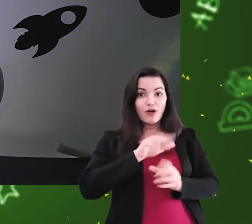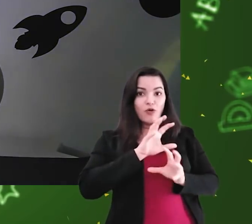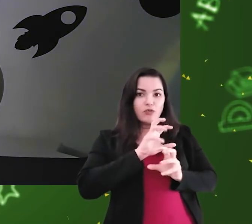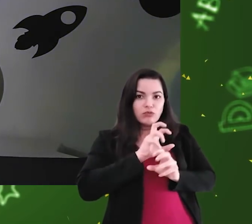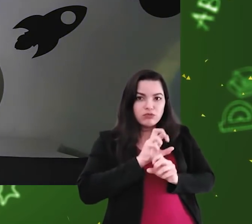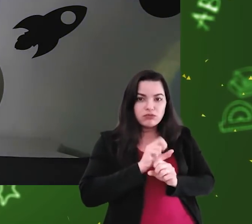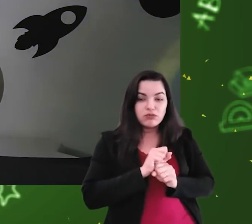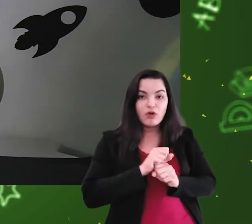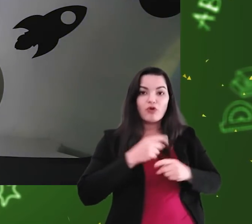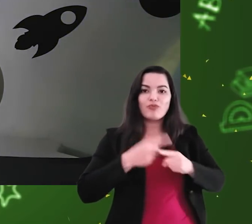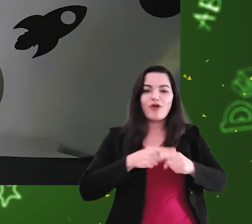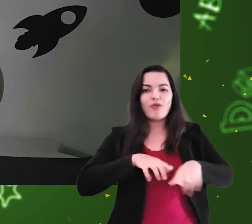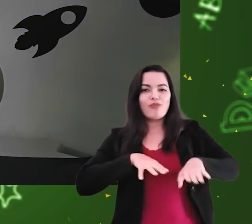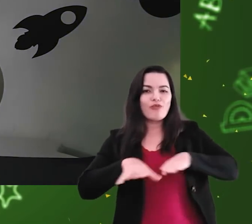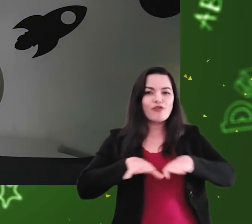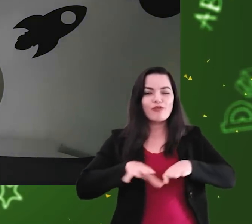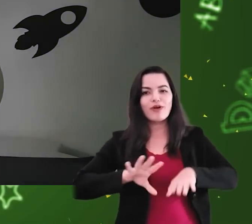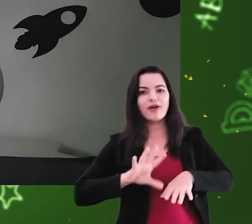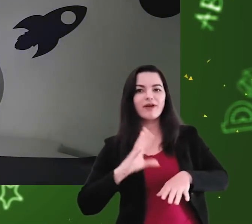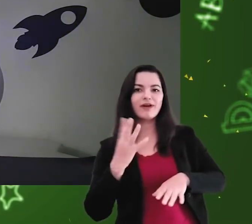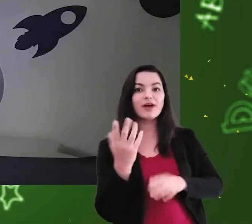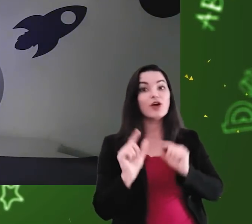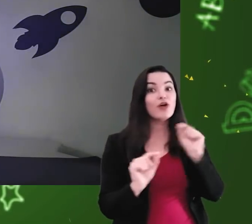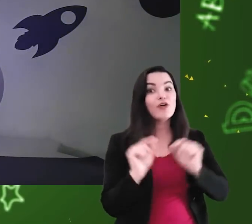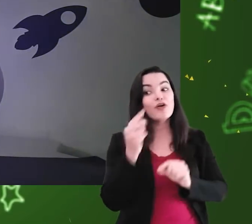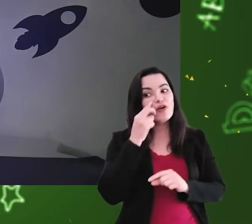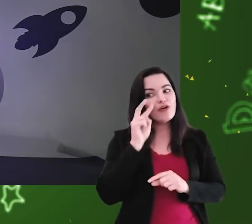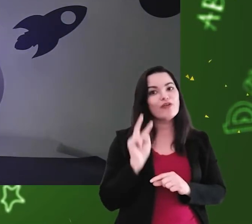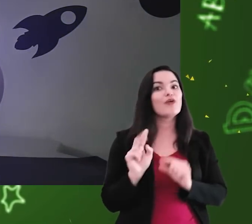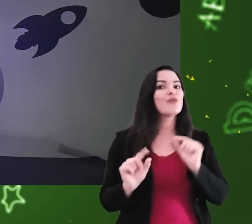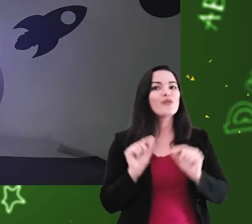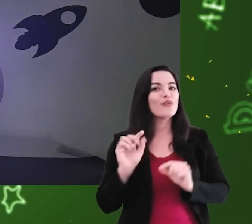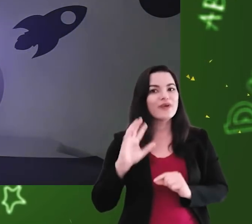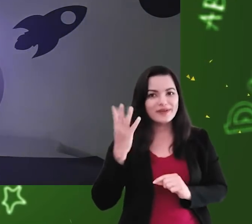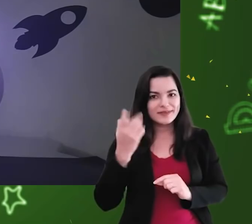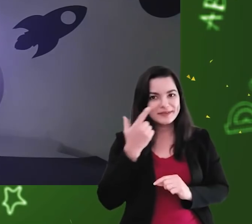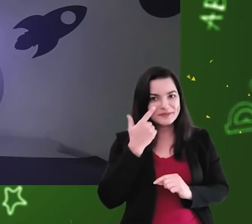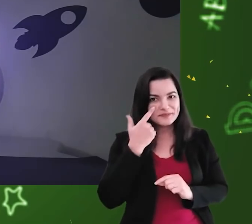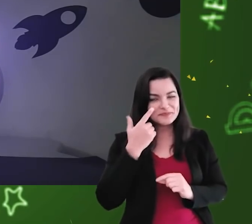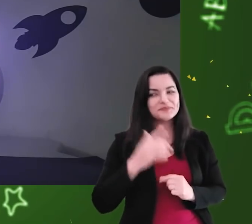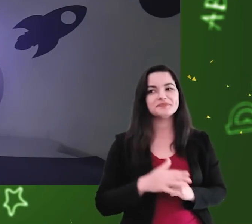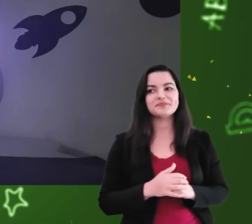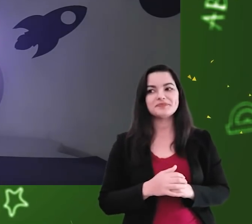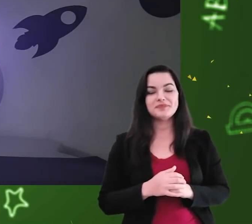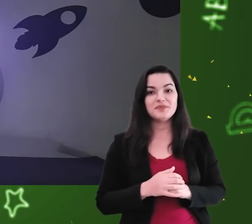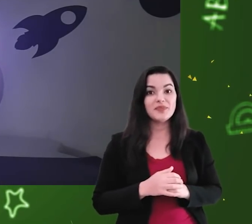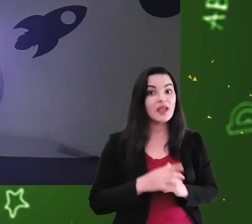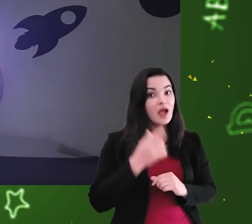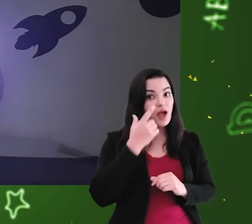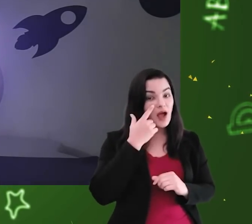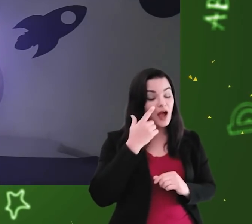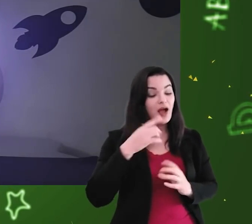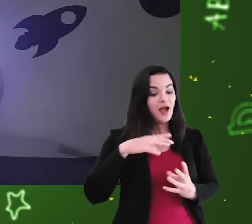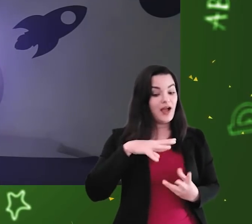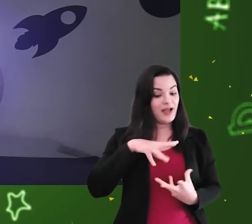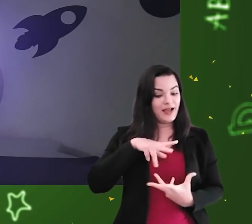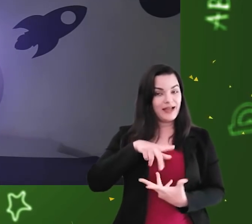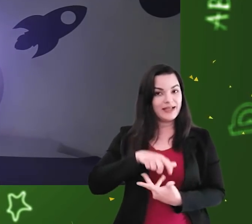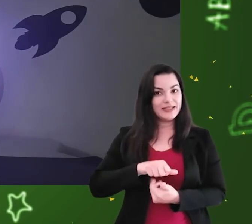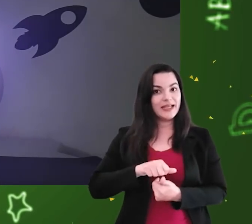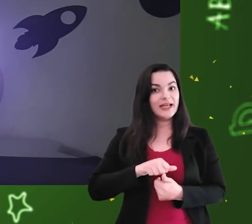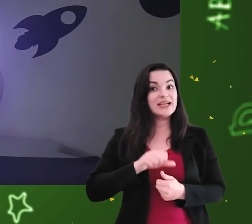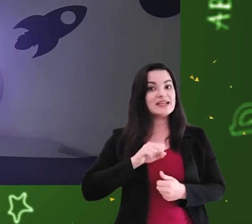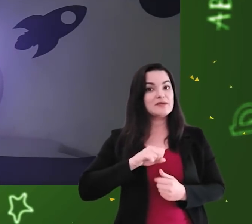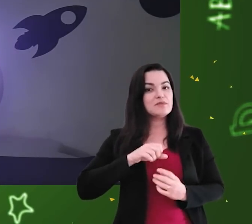Conforme o movimento vai acontecendo, olha lá o que vai acontecendo com a superfície da Terra. Ela começa a ficar